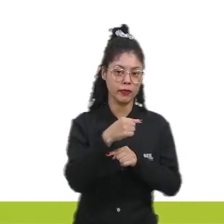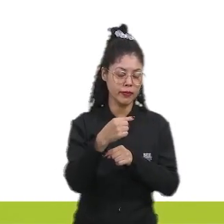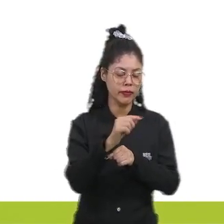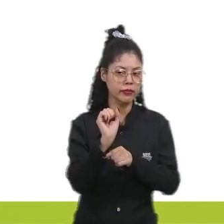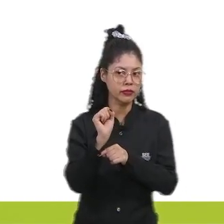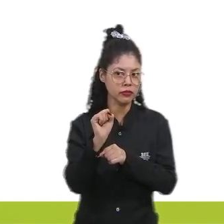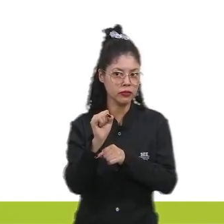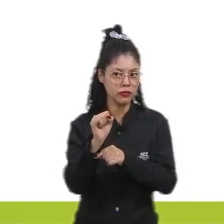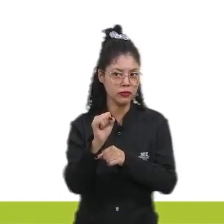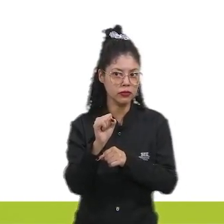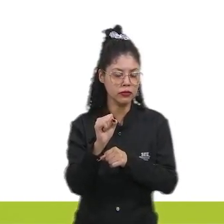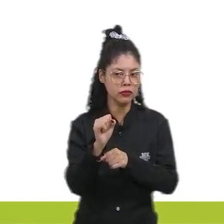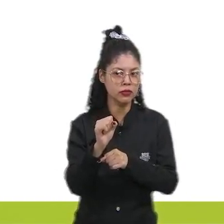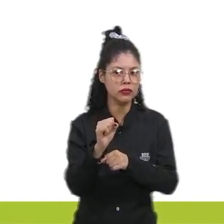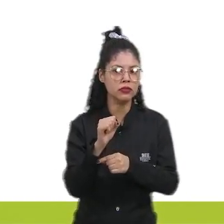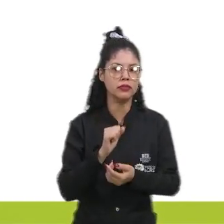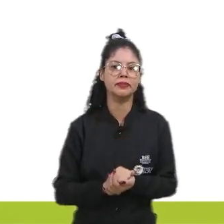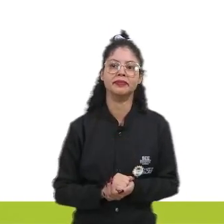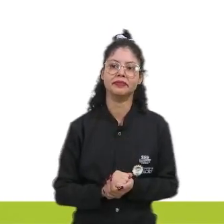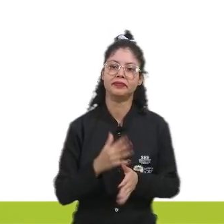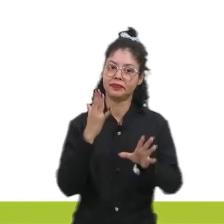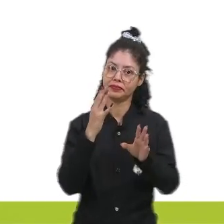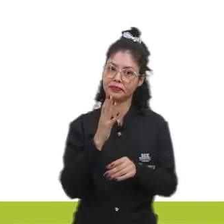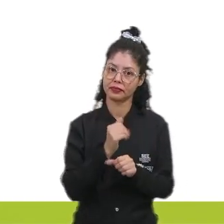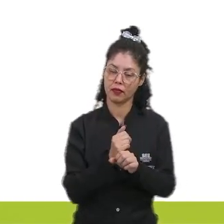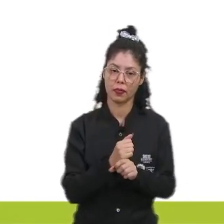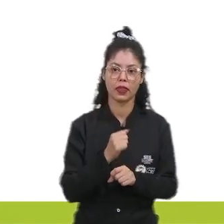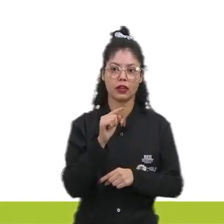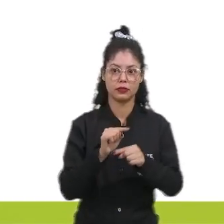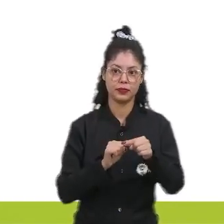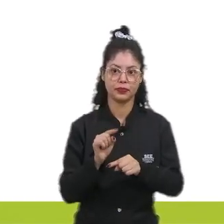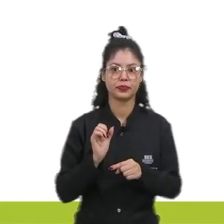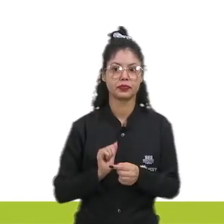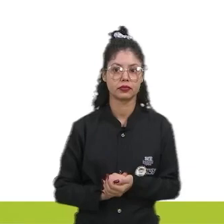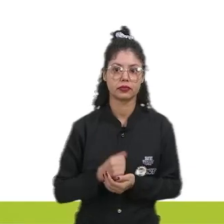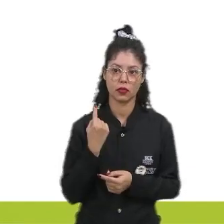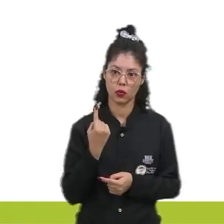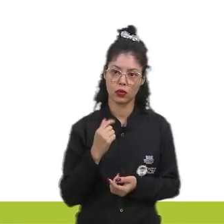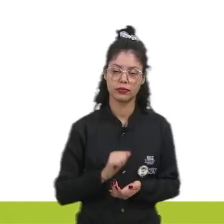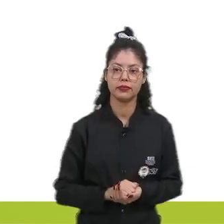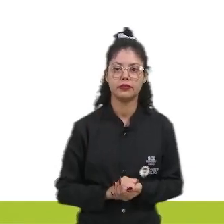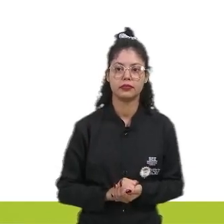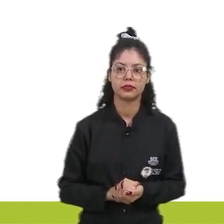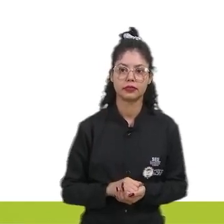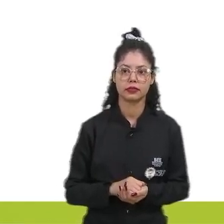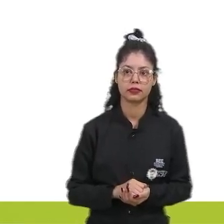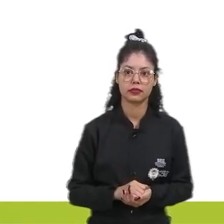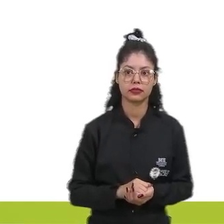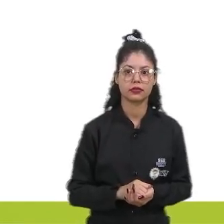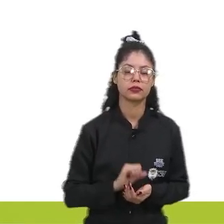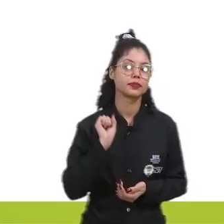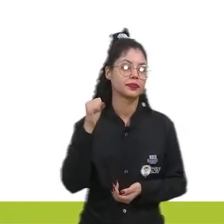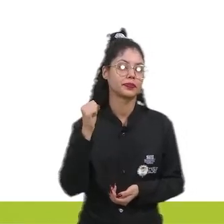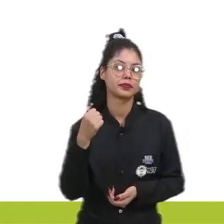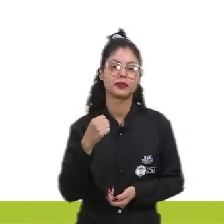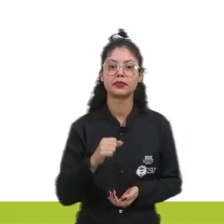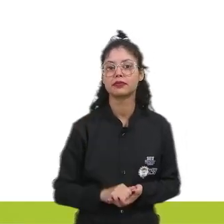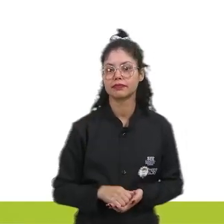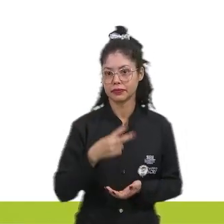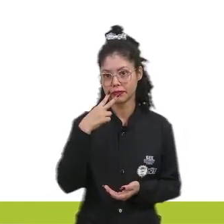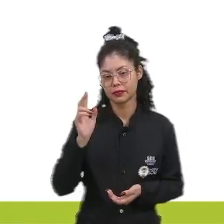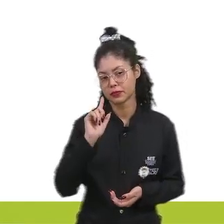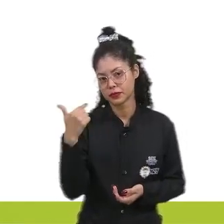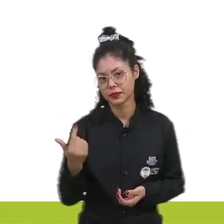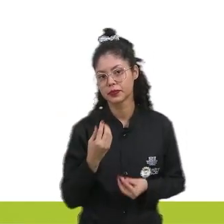né? Gente, substituindo, menos com menos dá mais, dividido pelo valor de a, que é 1. Então a idade da irmã mais velha era 8 anos, tá vendo? Uma